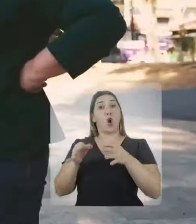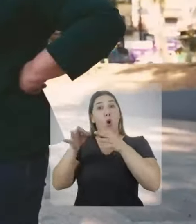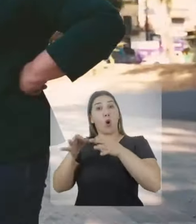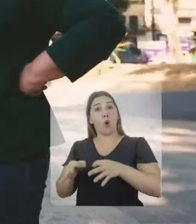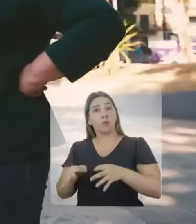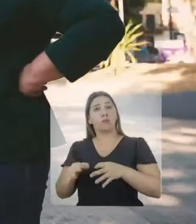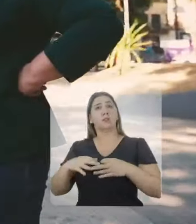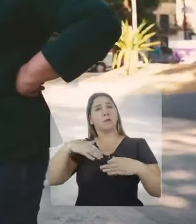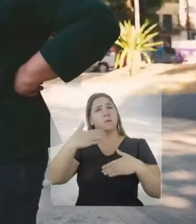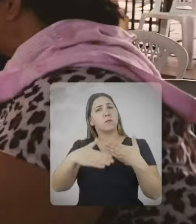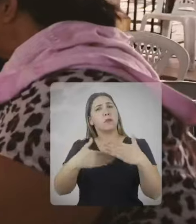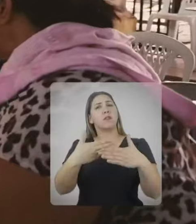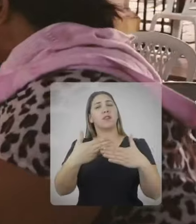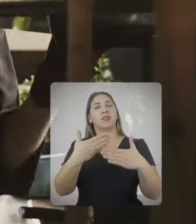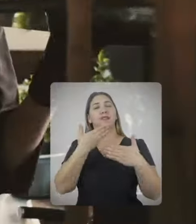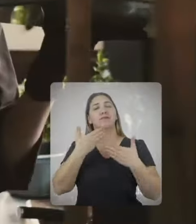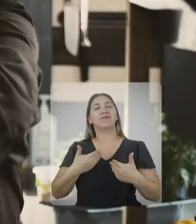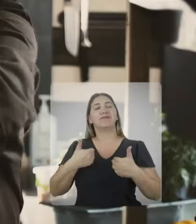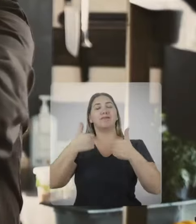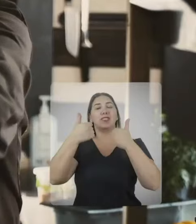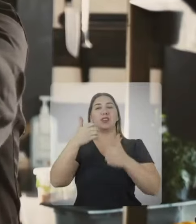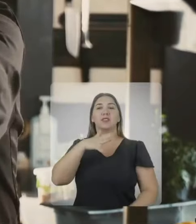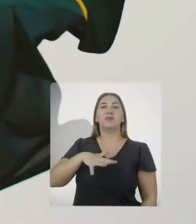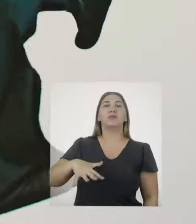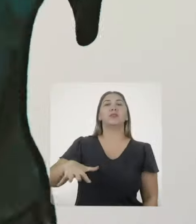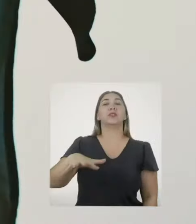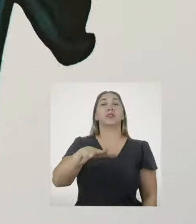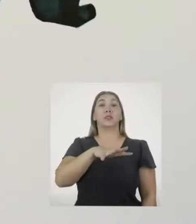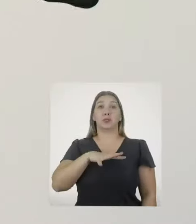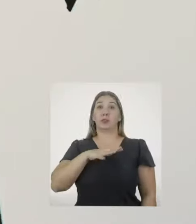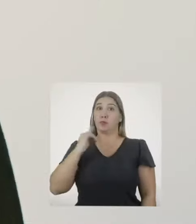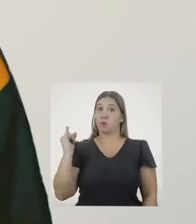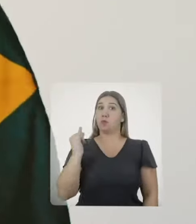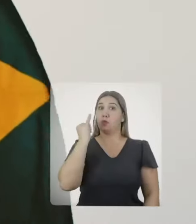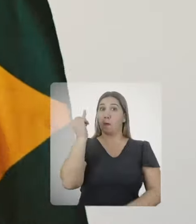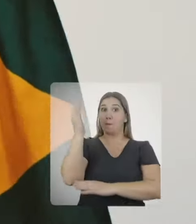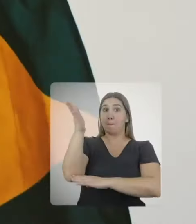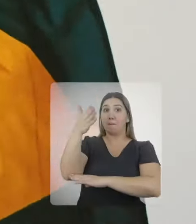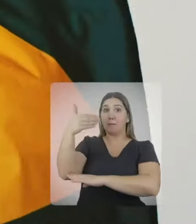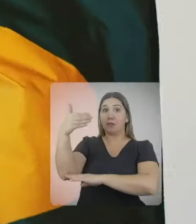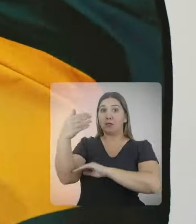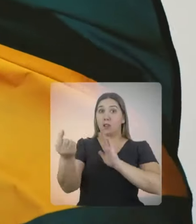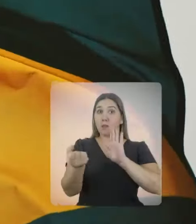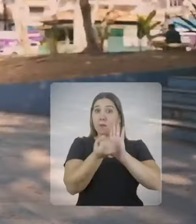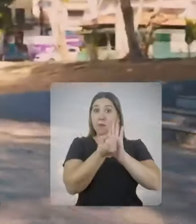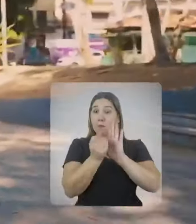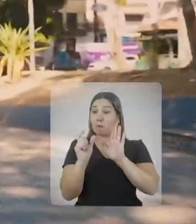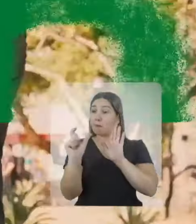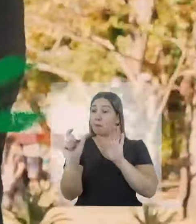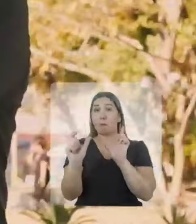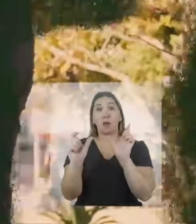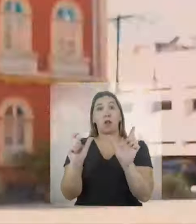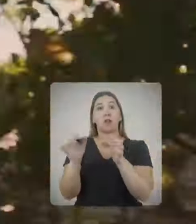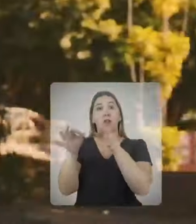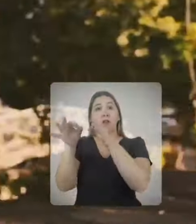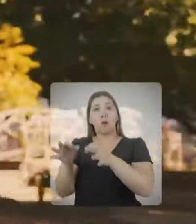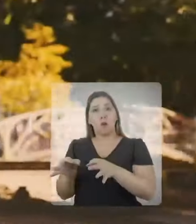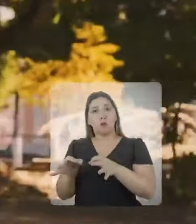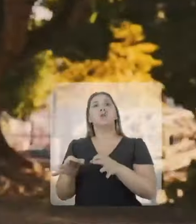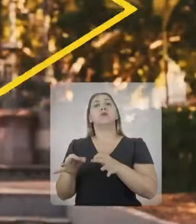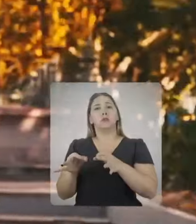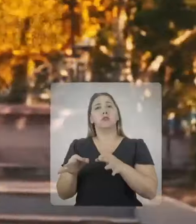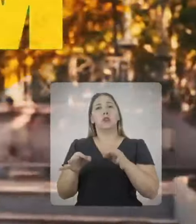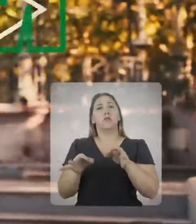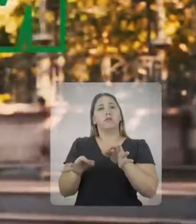tudo melhora. E isso é tão importante que essas são as únicas palavras na nossa bandeira. O capitão Alberto